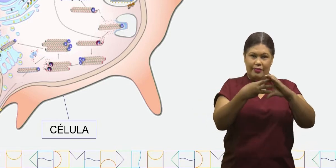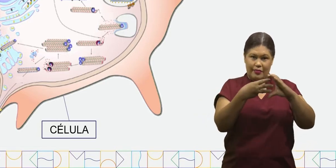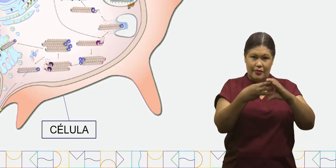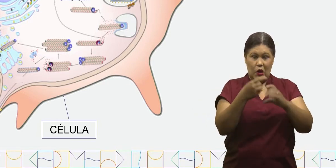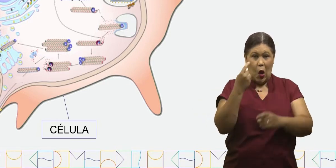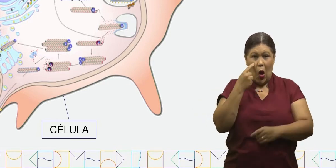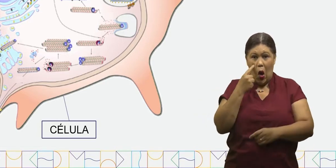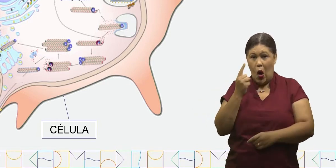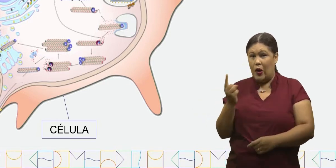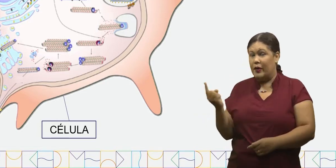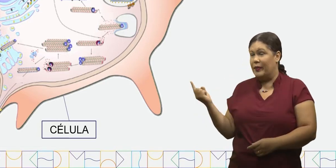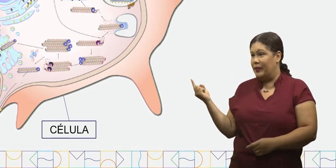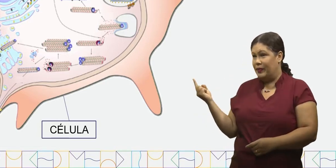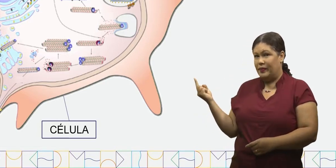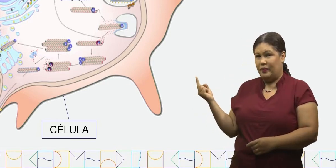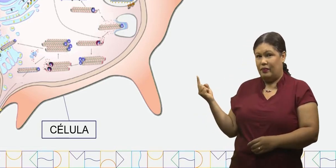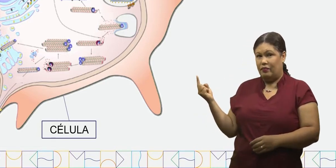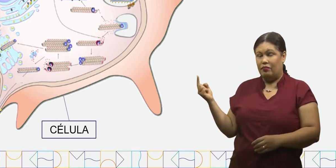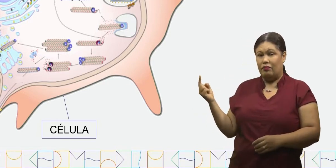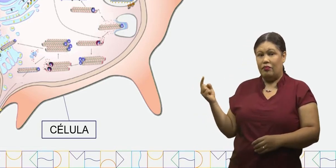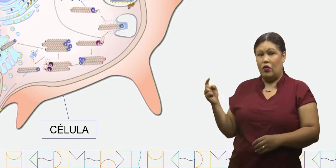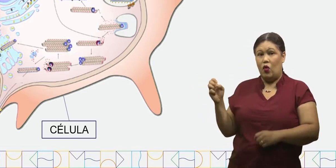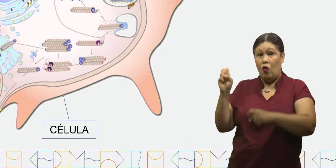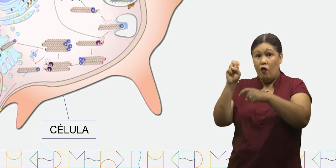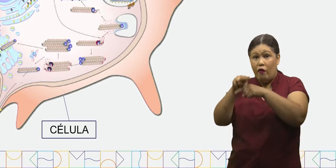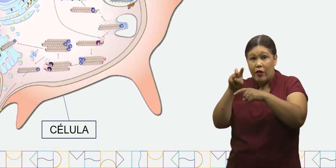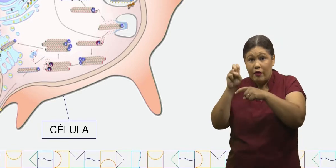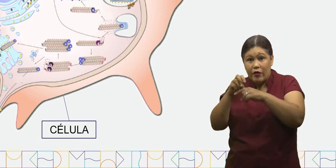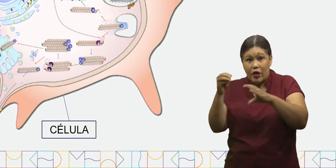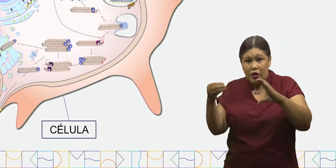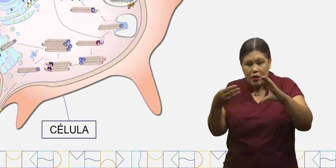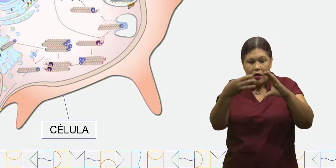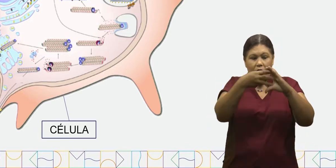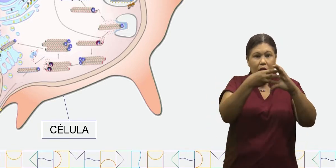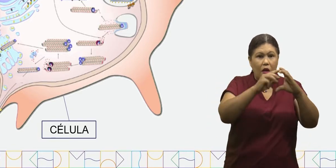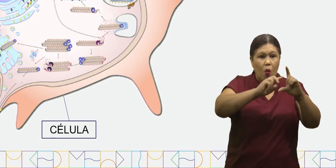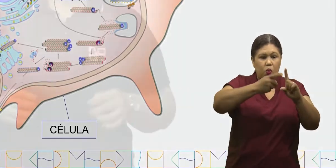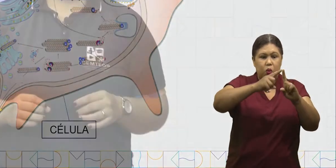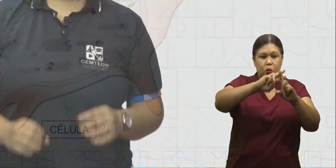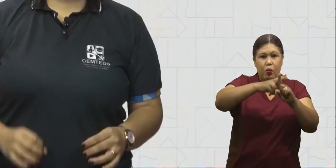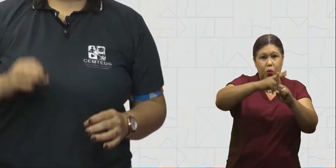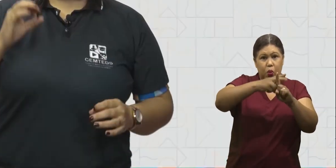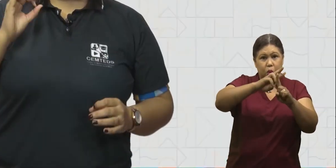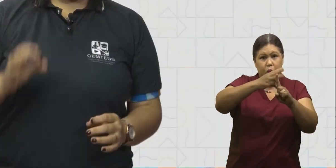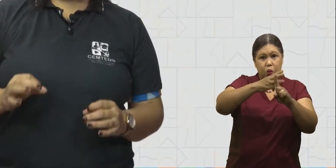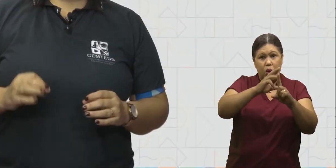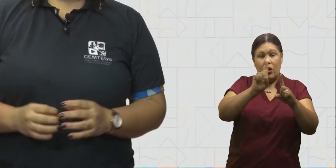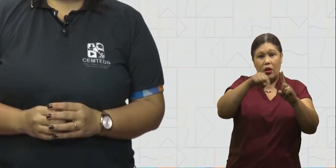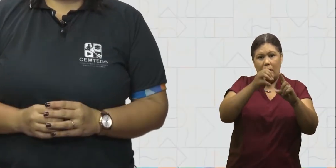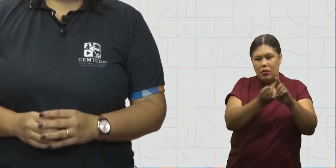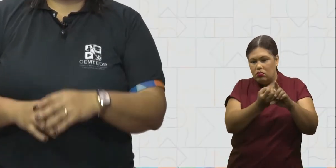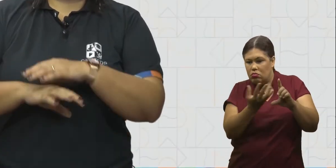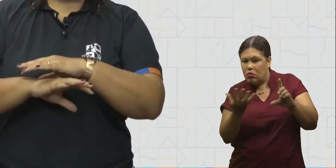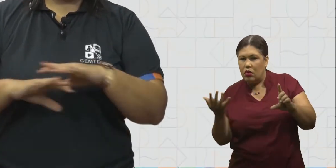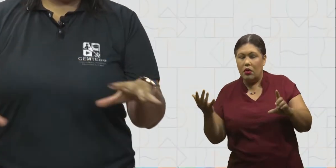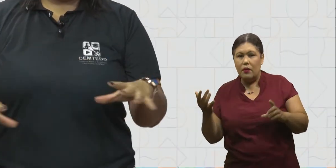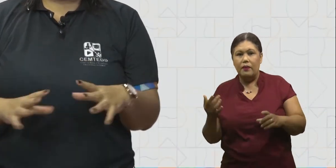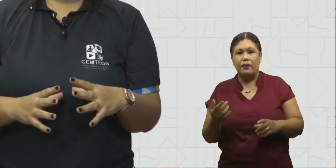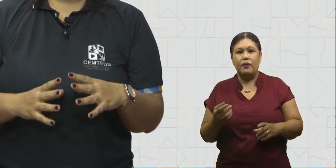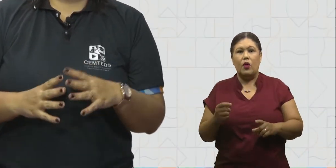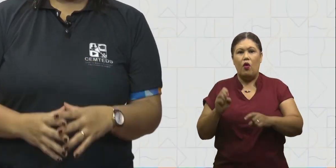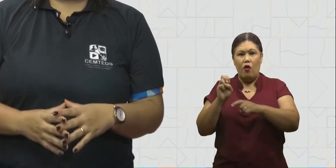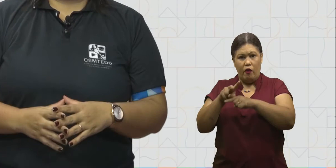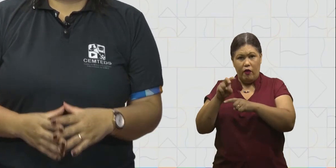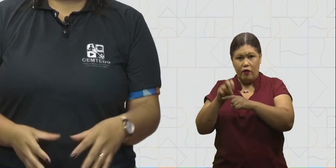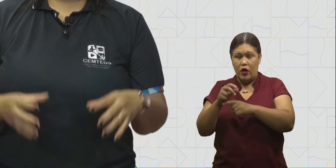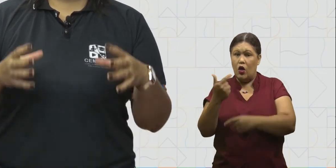na célula, se multiplicando e eles saindo da célula. Esses organismos não